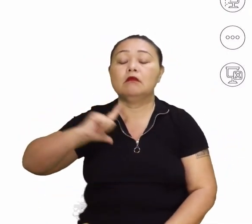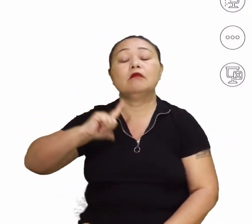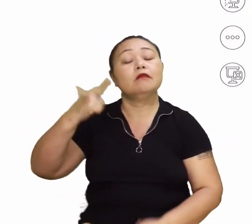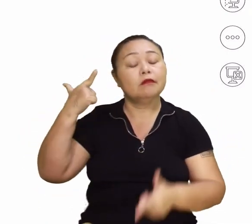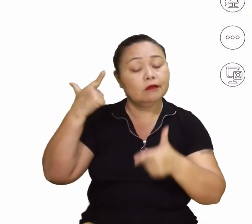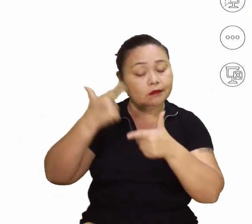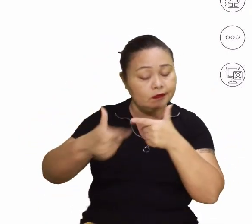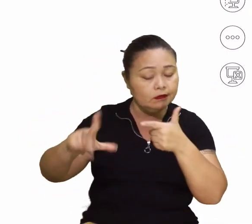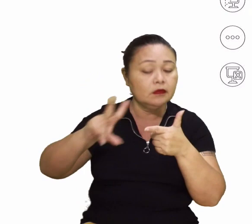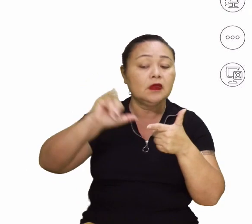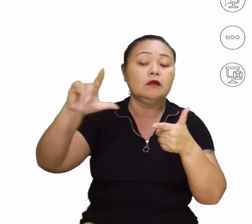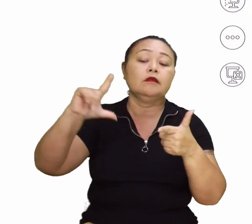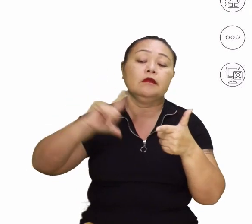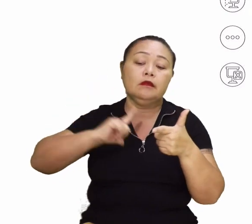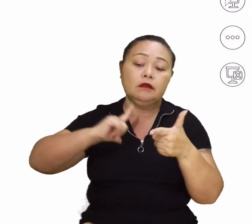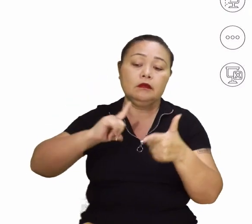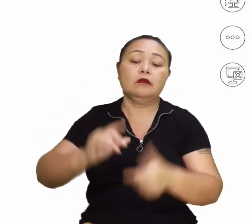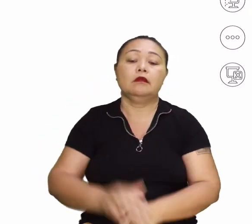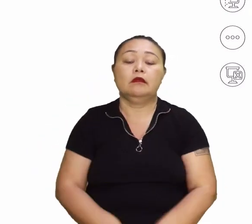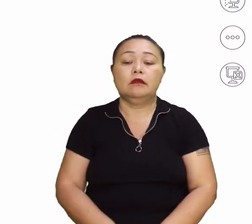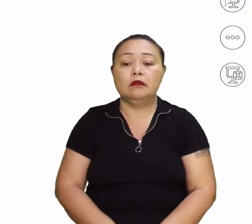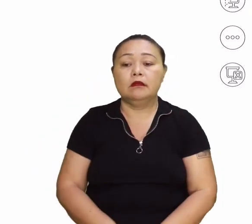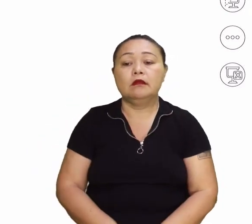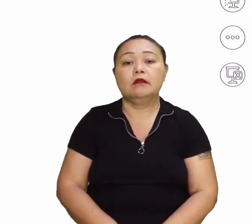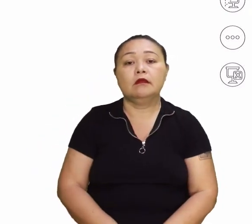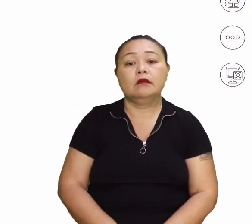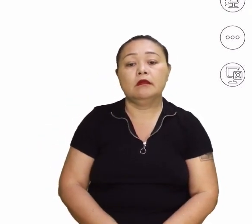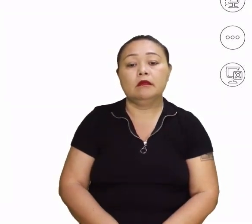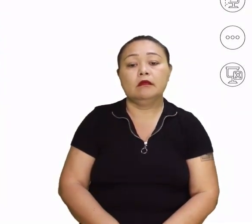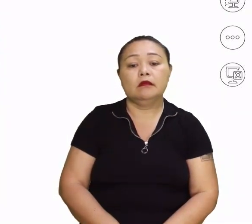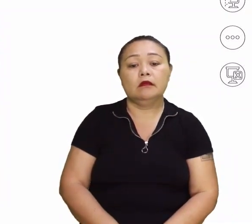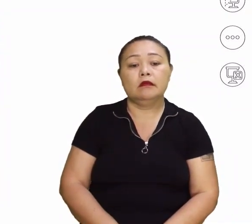problema, infelizmente. Vamos lá.